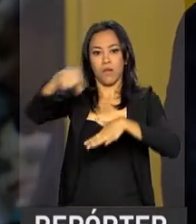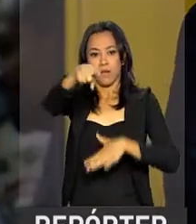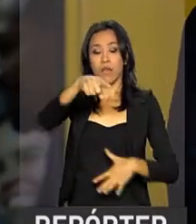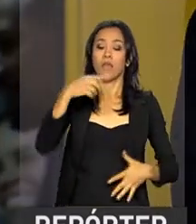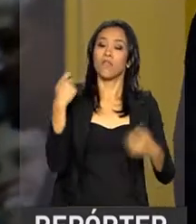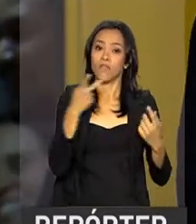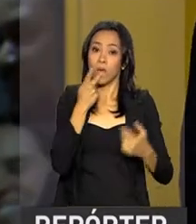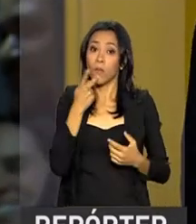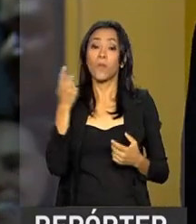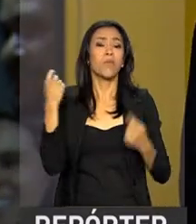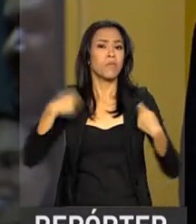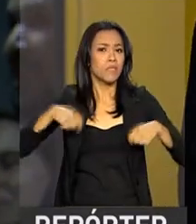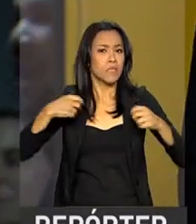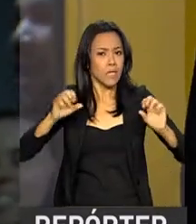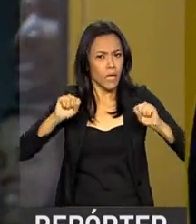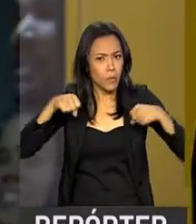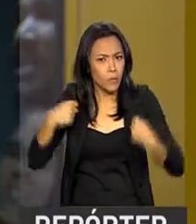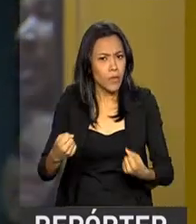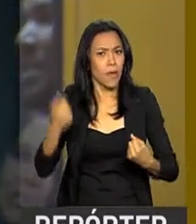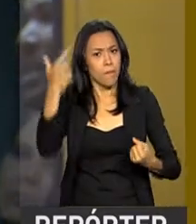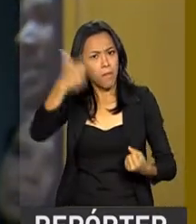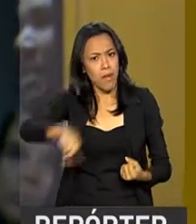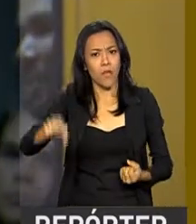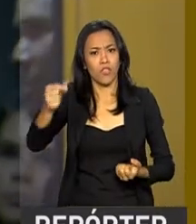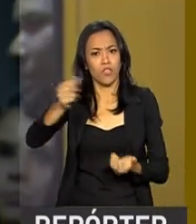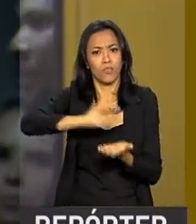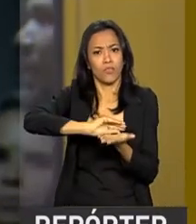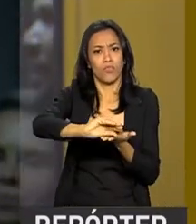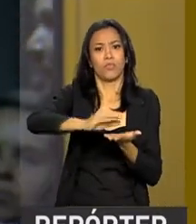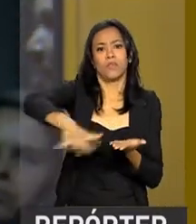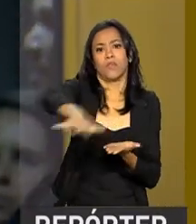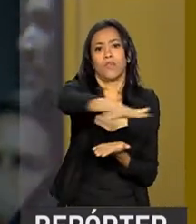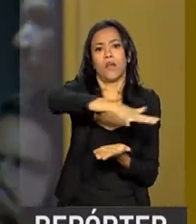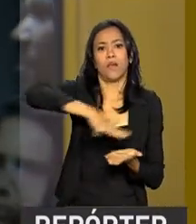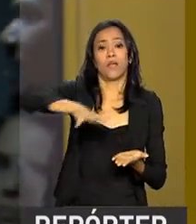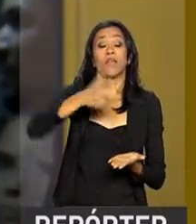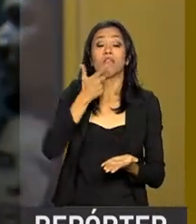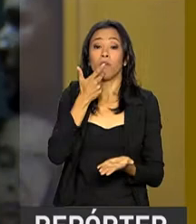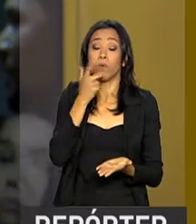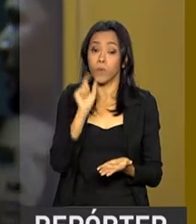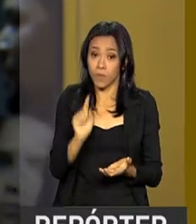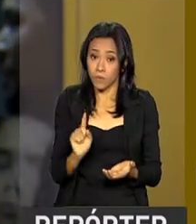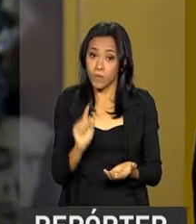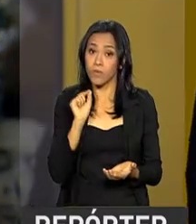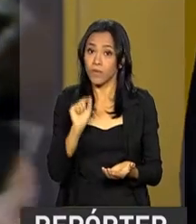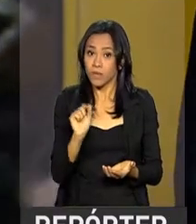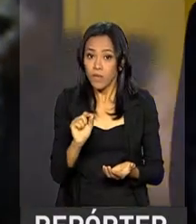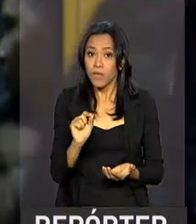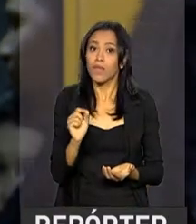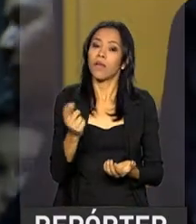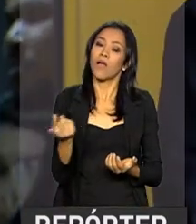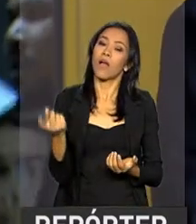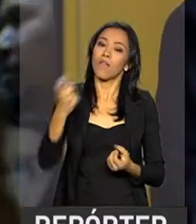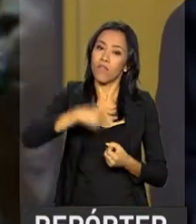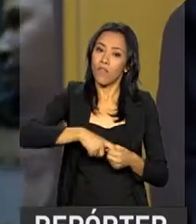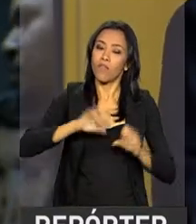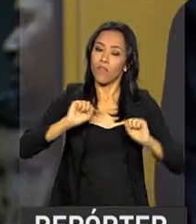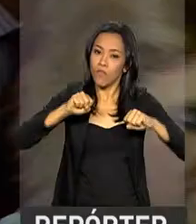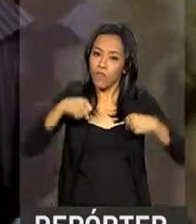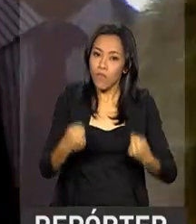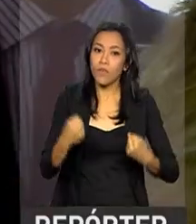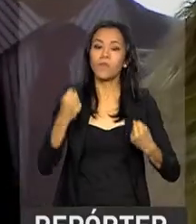preciso recuperar a capacidade de investimentos no setor e anunciou a retomada do prêmio jovem cientista